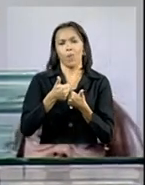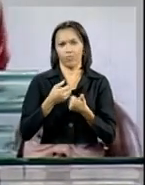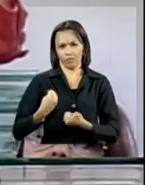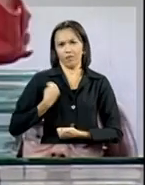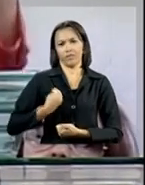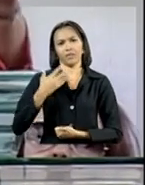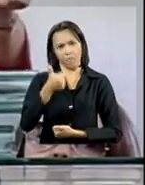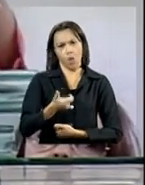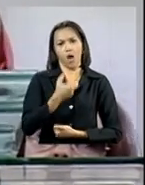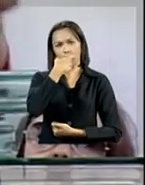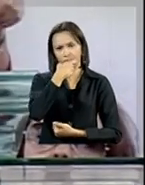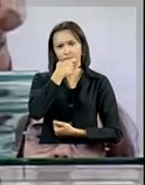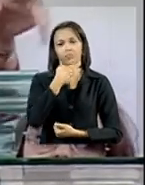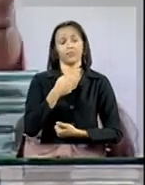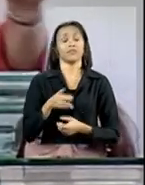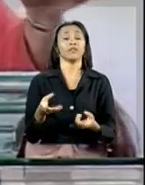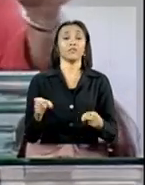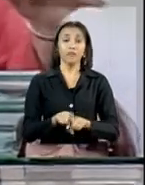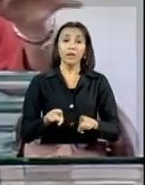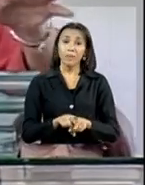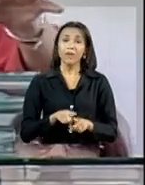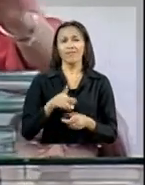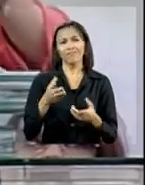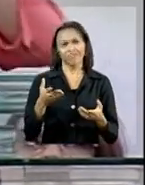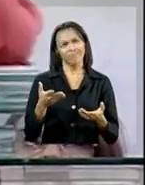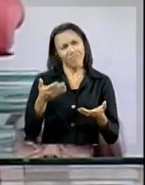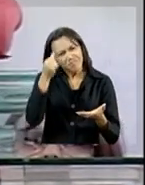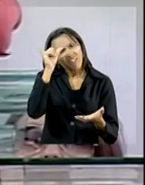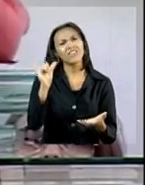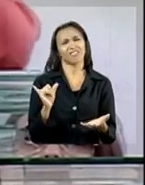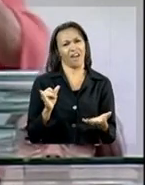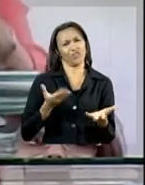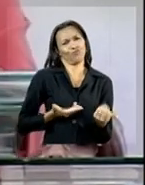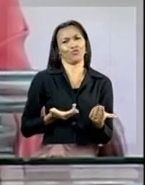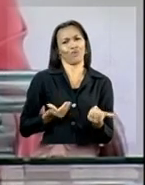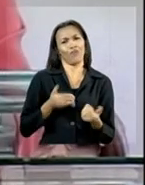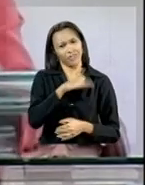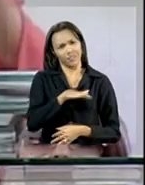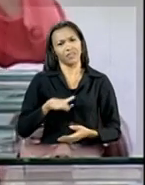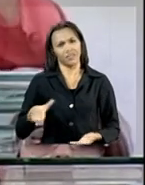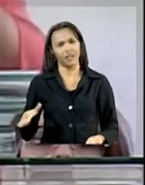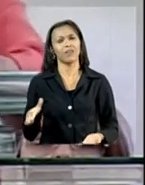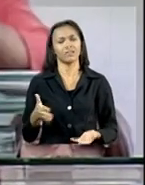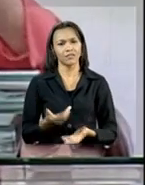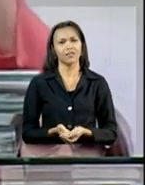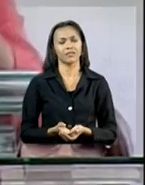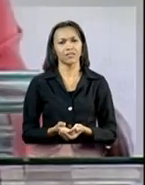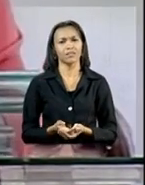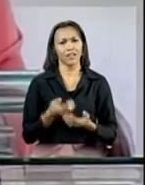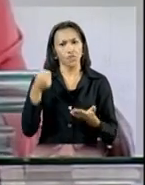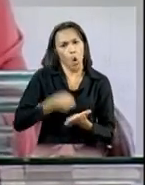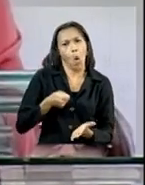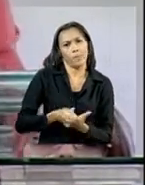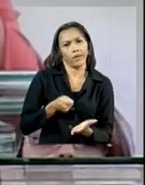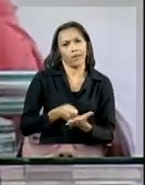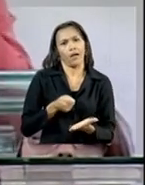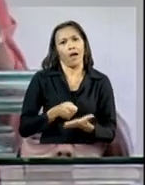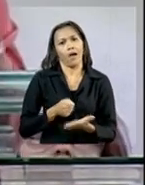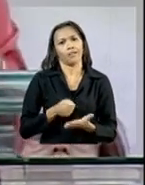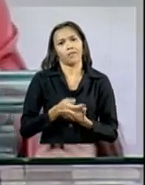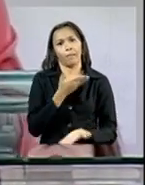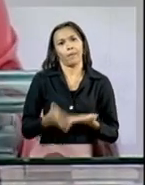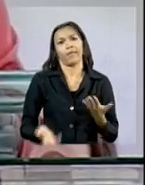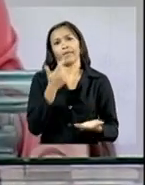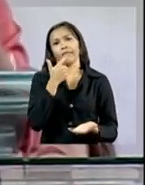melhor mas sobretudo vamos evitar que os jovens e as Crianças sejam obrigados a